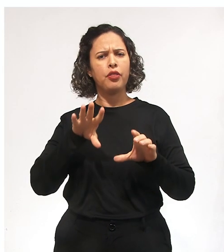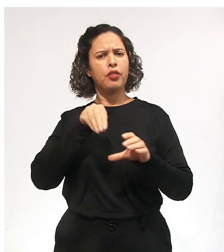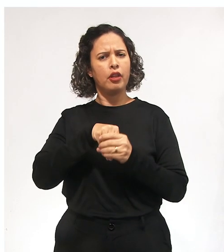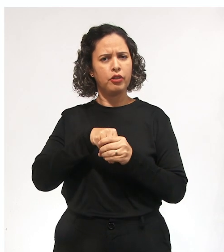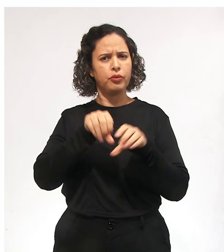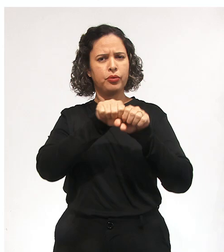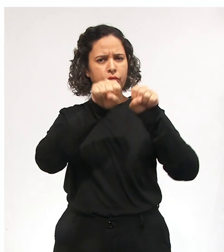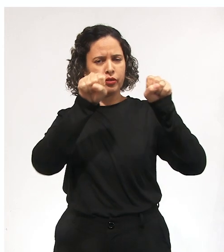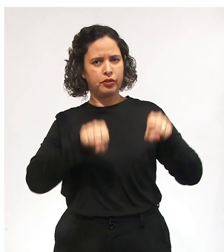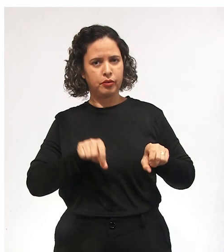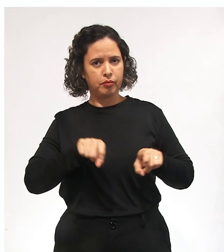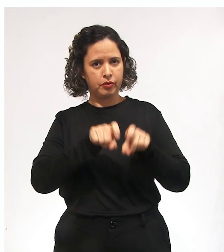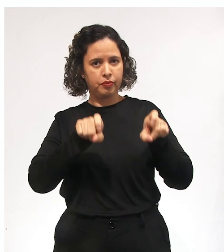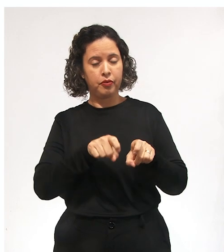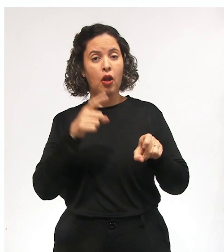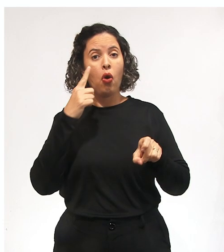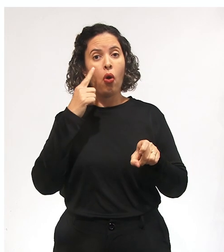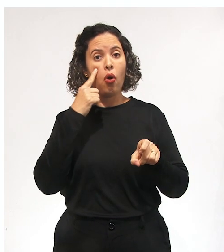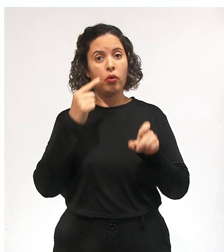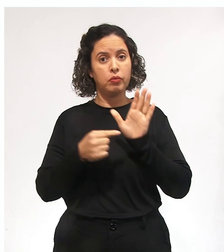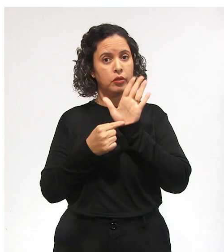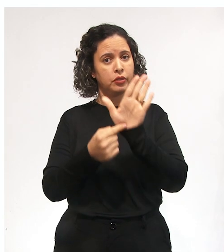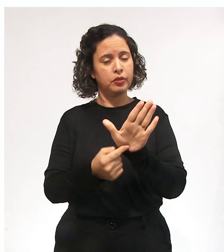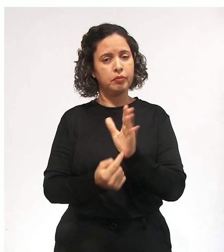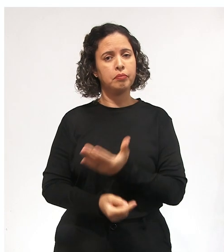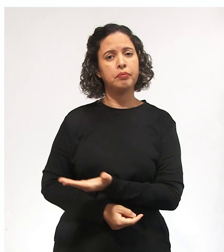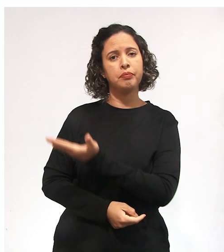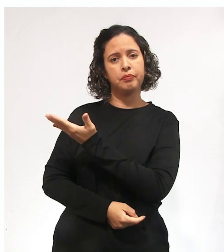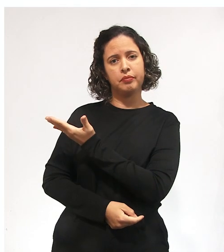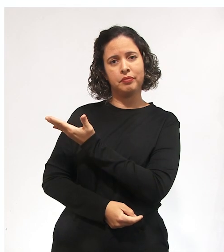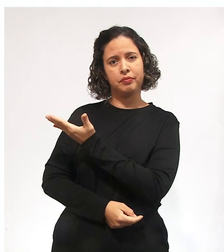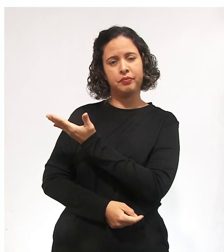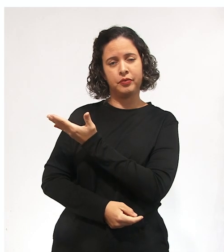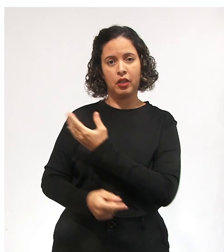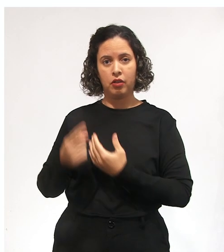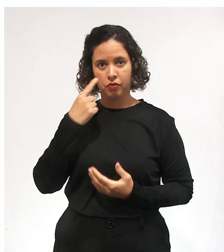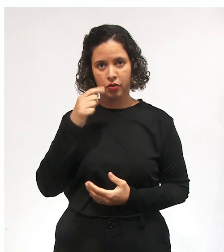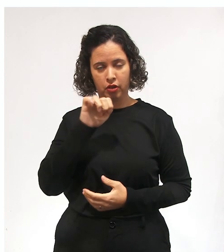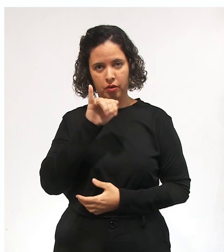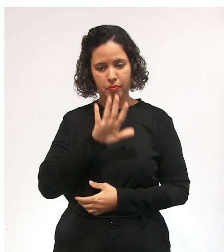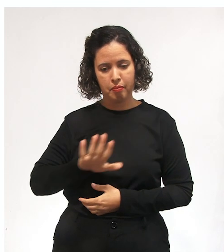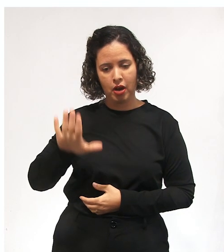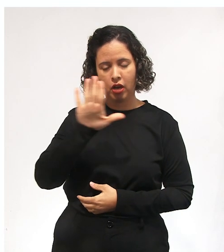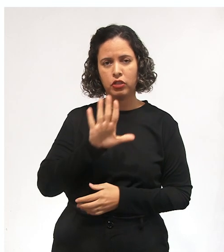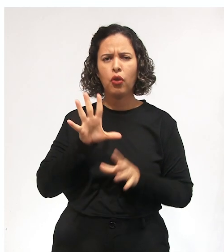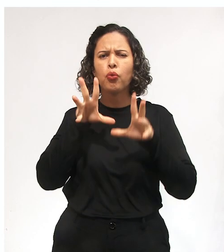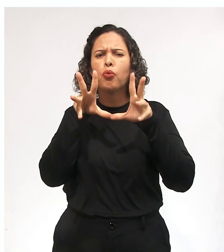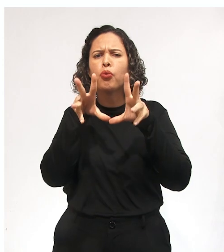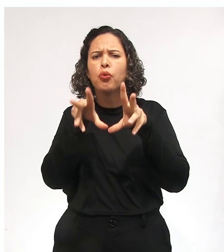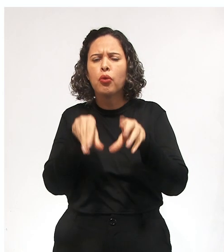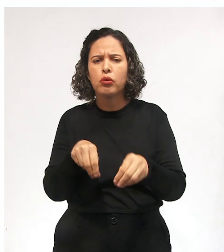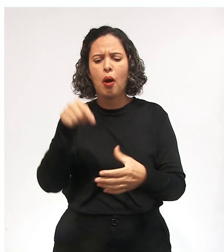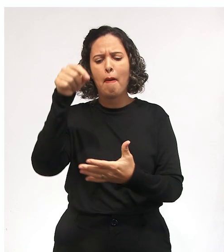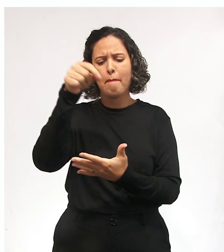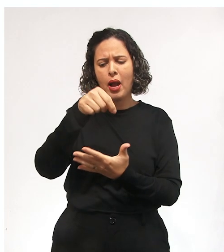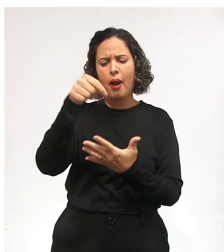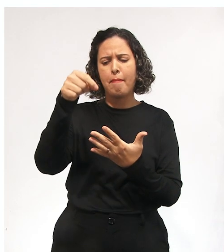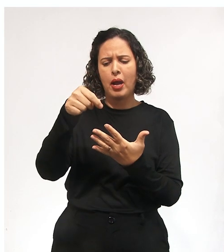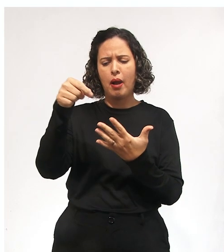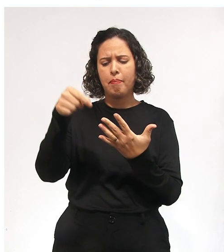sistema computacional. Aí, de modo geral, nós podemos observar aqui, ó, nós temos todos esses